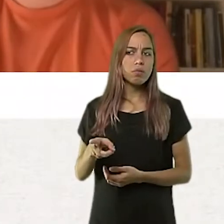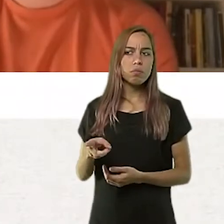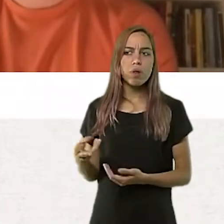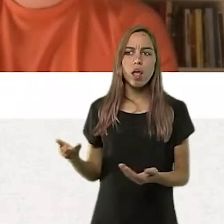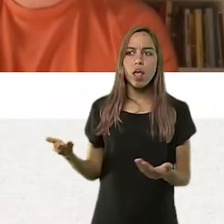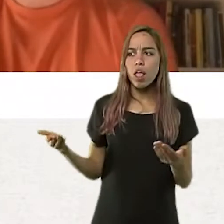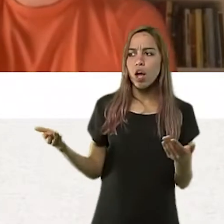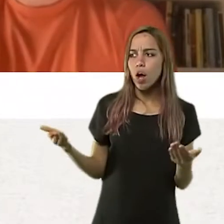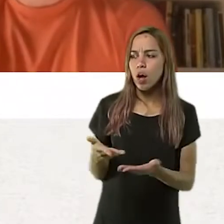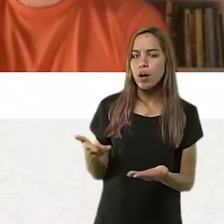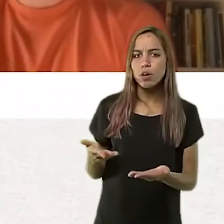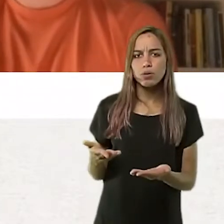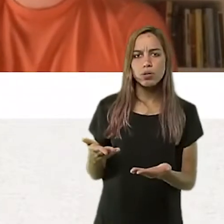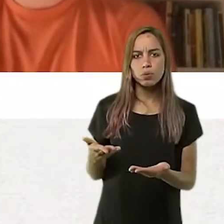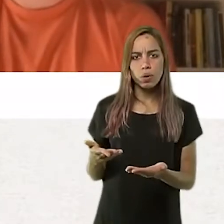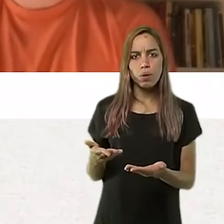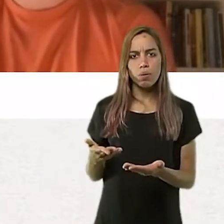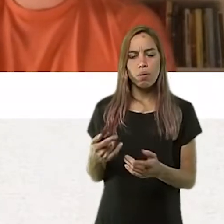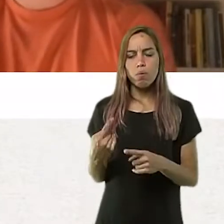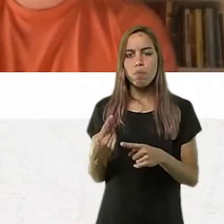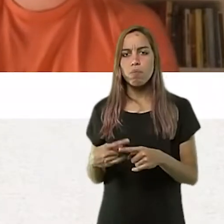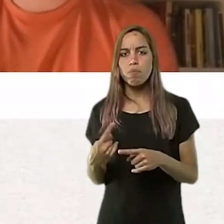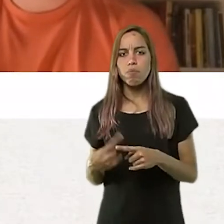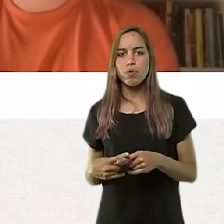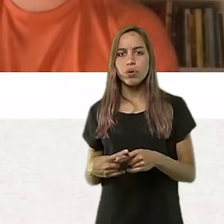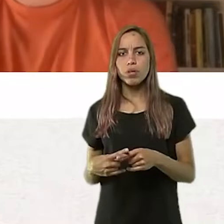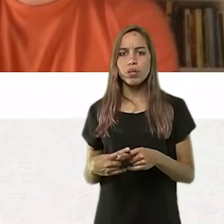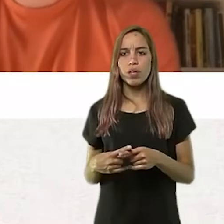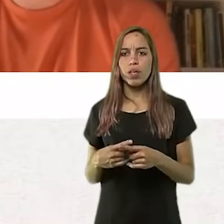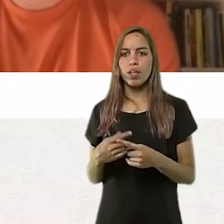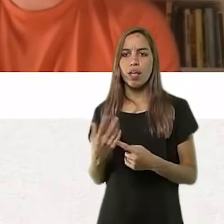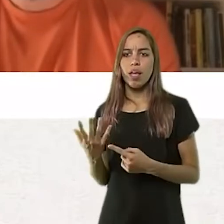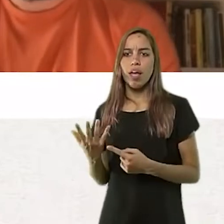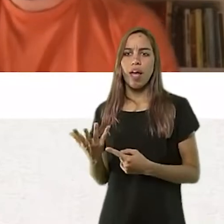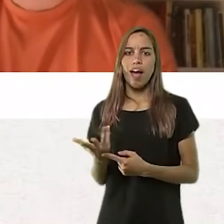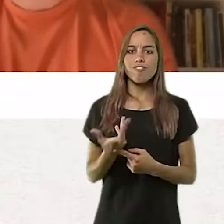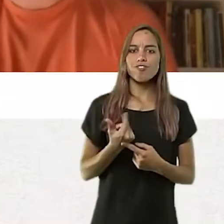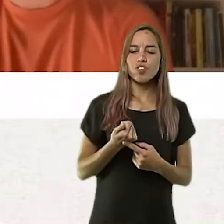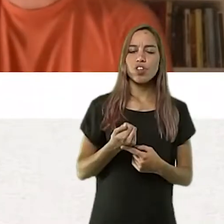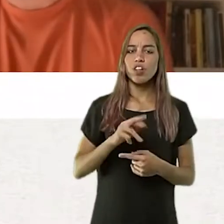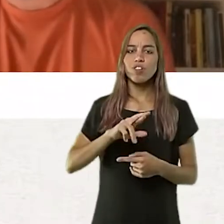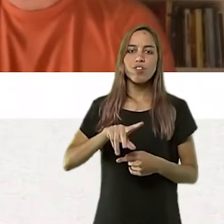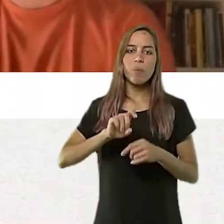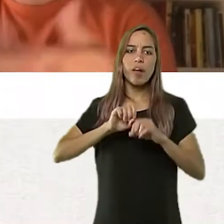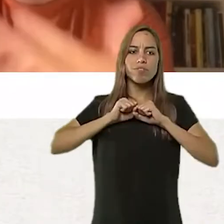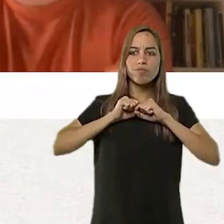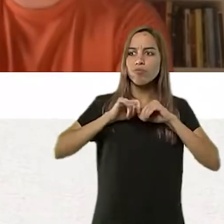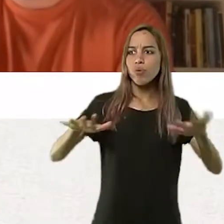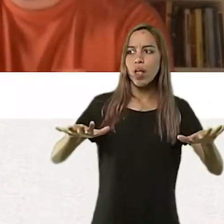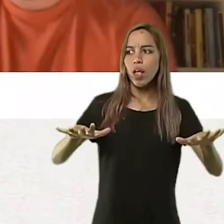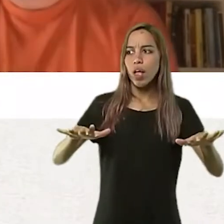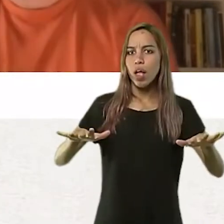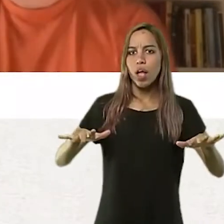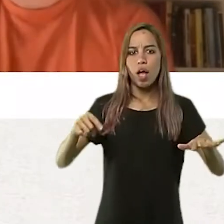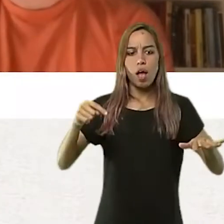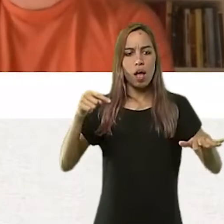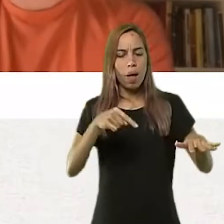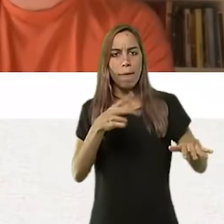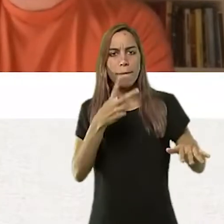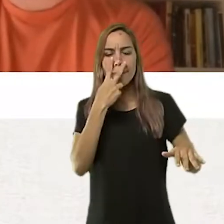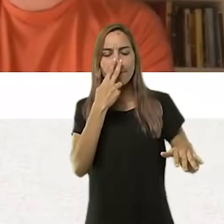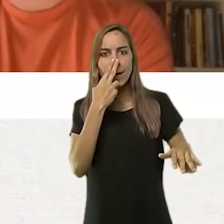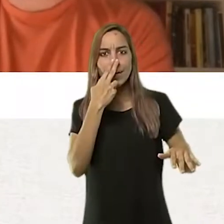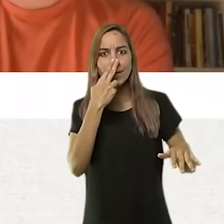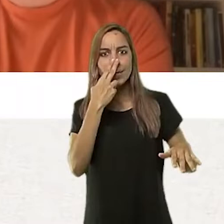difícil perceber isto, porque os efeitos da cultura não são imediatos, e como não são imediatos, as pessoas acham sempre que não têm efeitos, quando